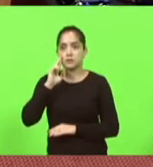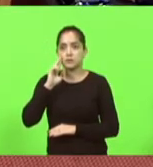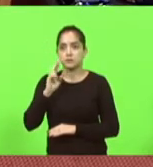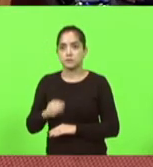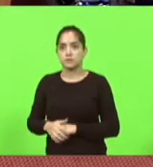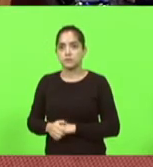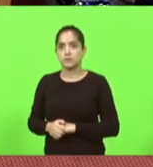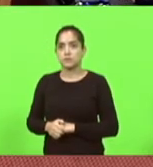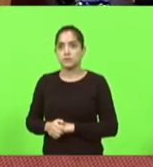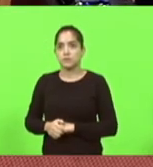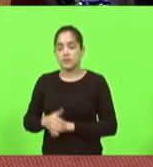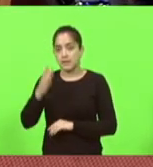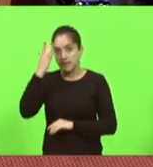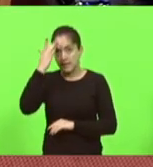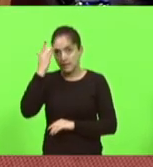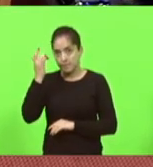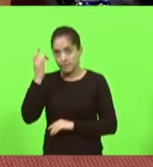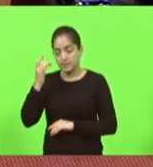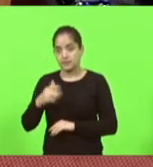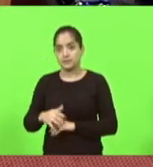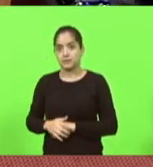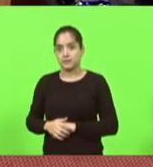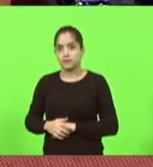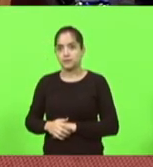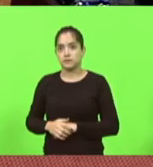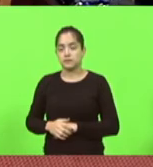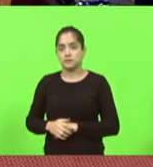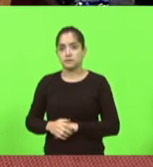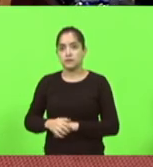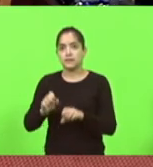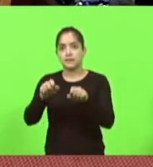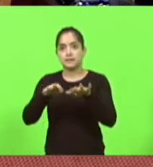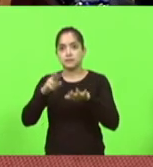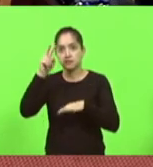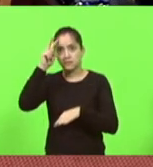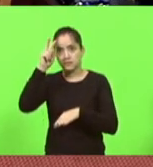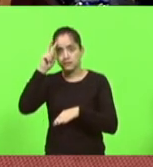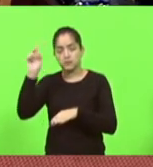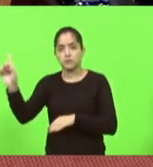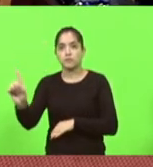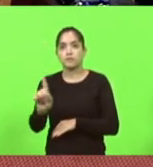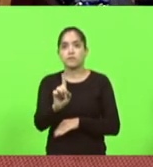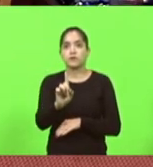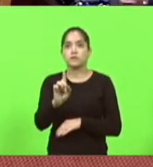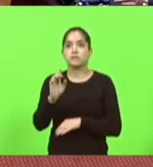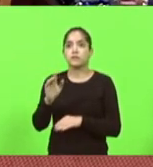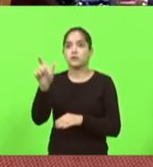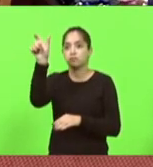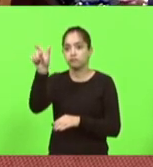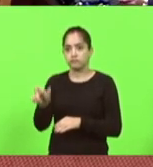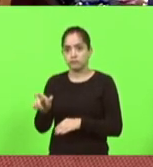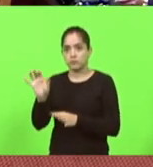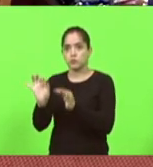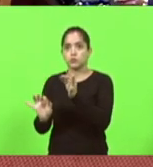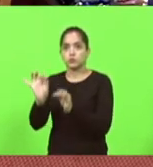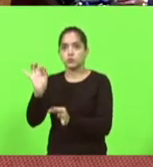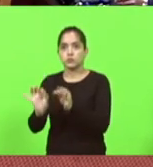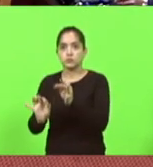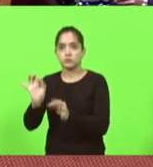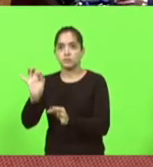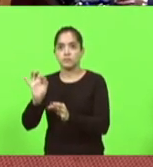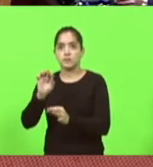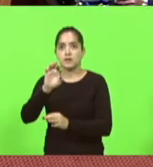Senhor presidente, amanhã, durante a sessão de quinta-feira, nós vamos receber aqui o juiz Emanuel Schenck do Amaral e